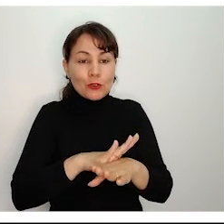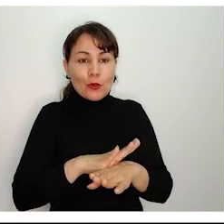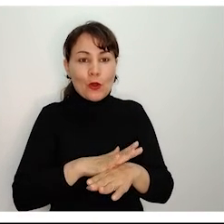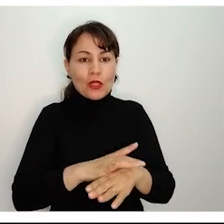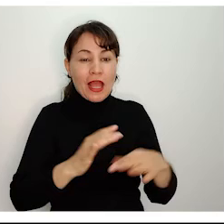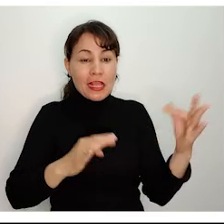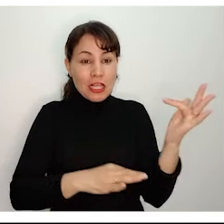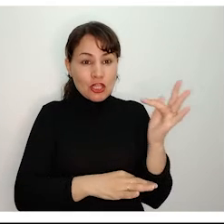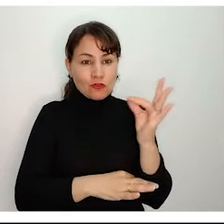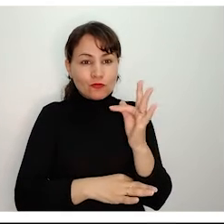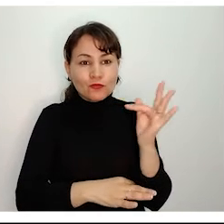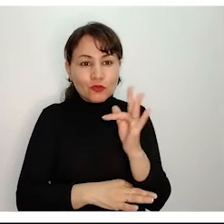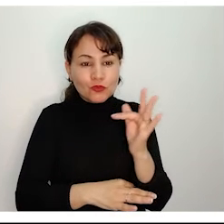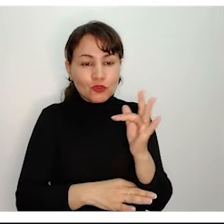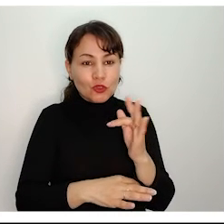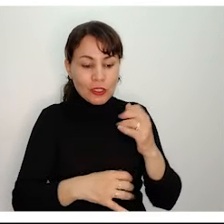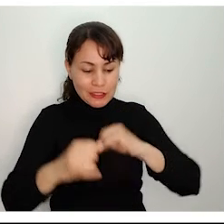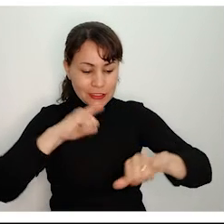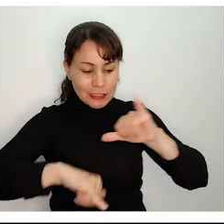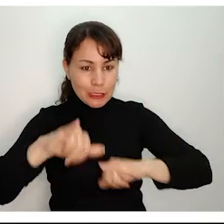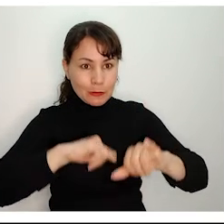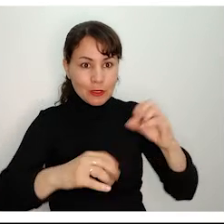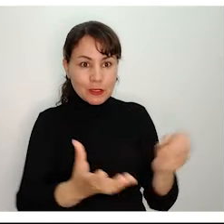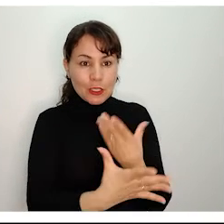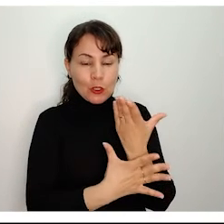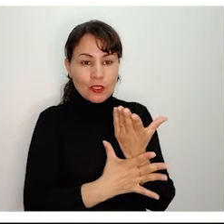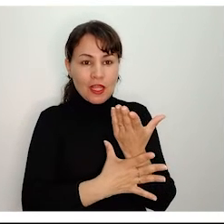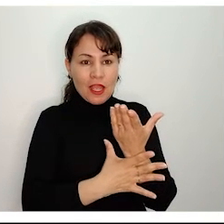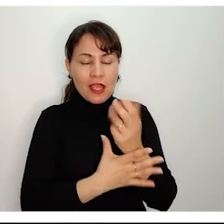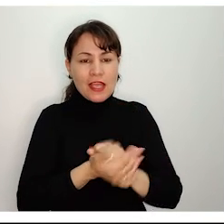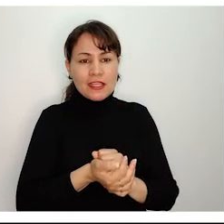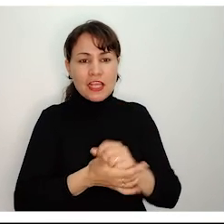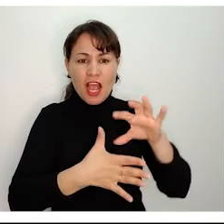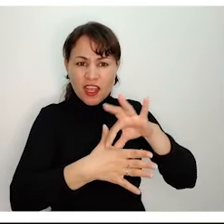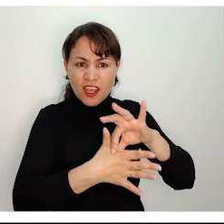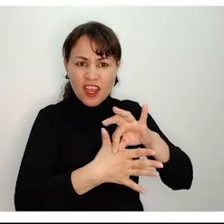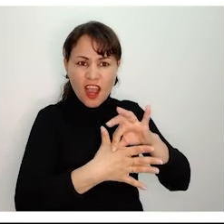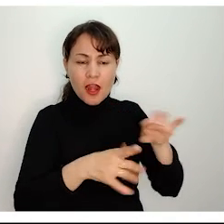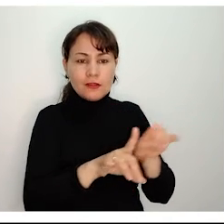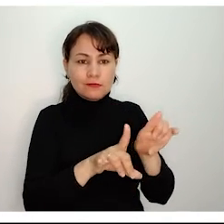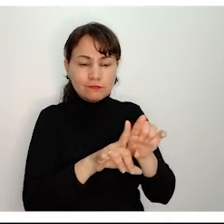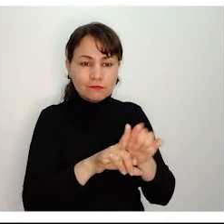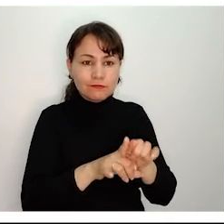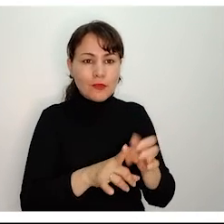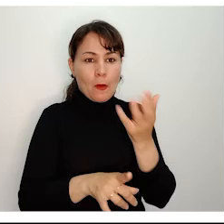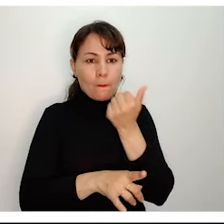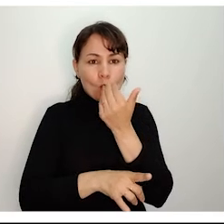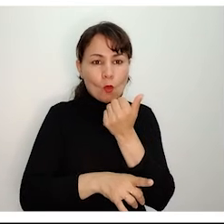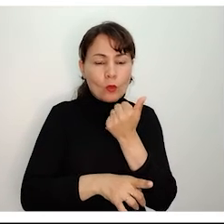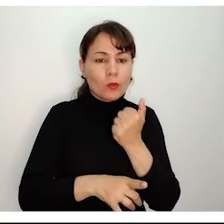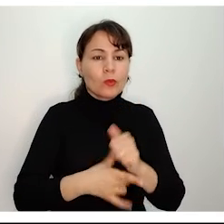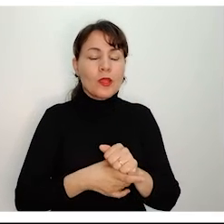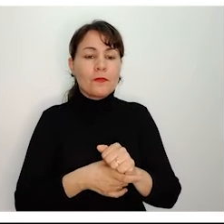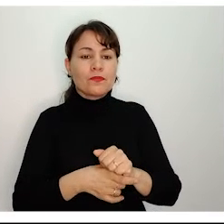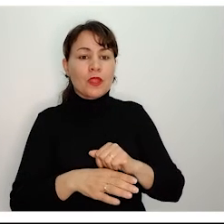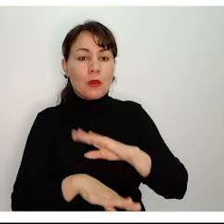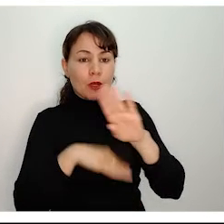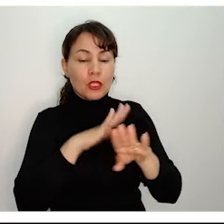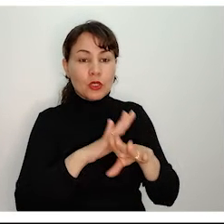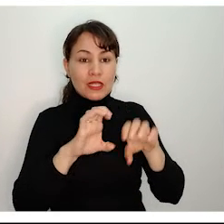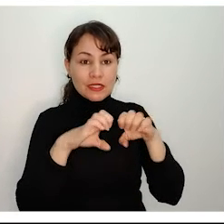que toda essa função química possa acontecer, é proteína disponível no organismo para que